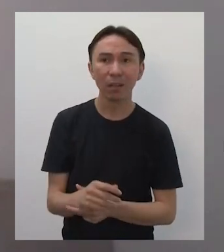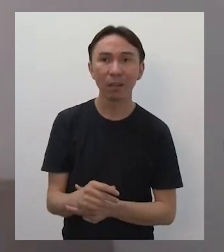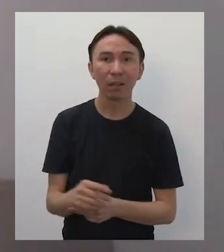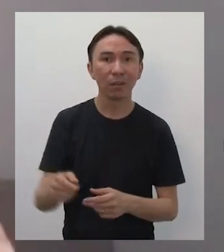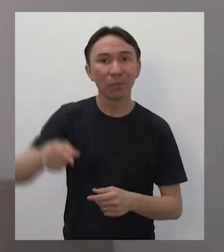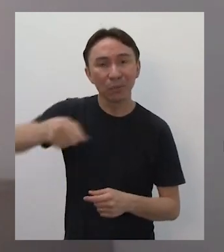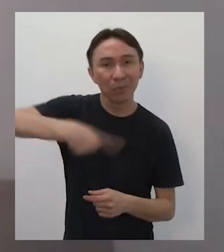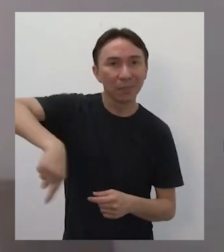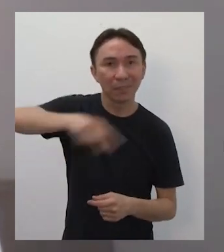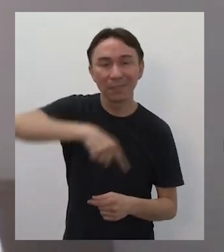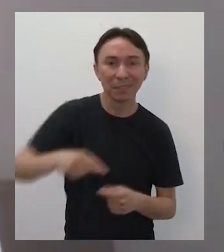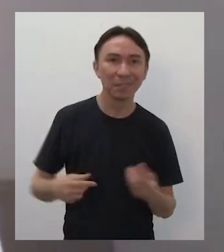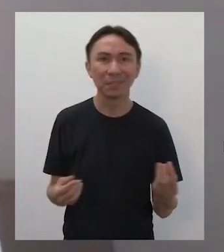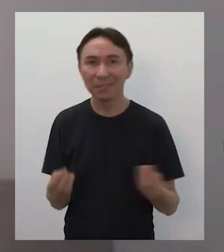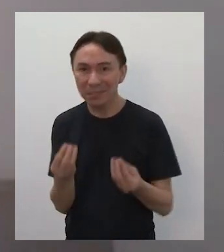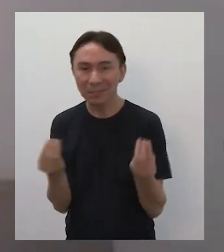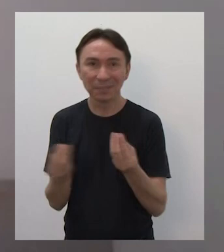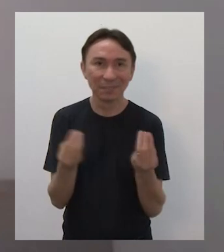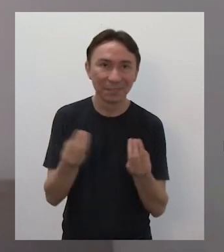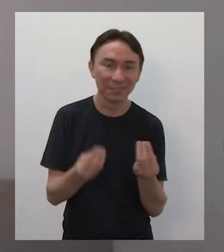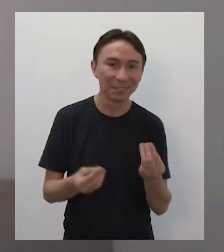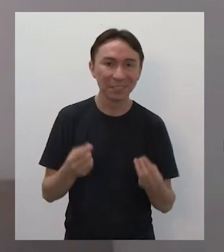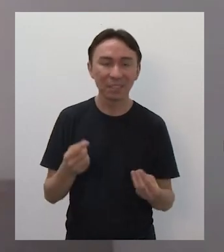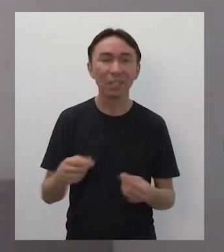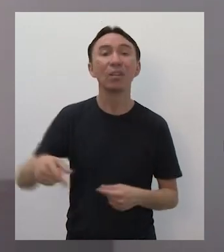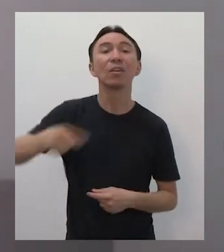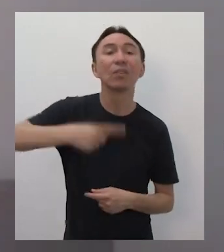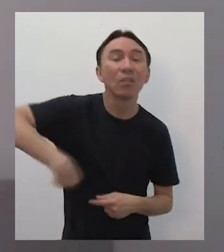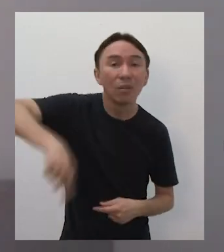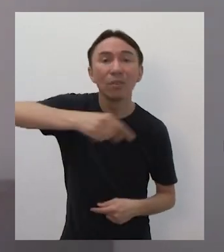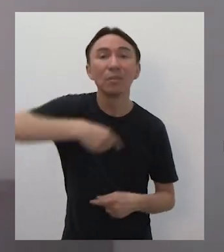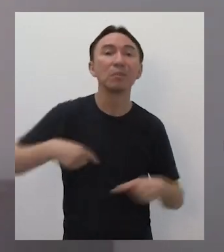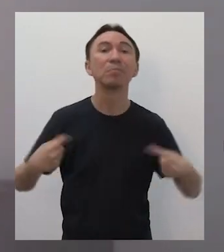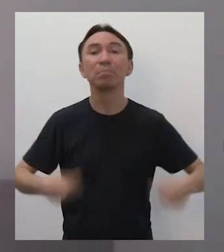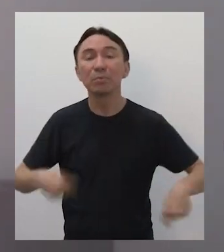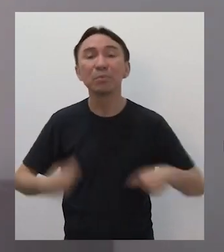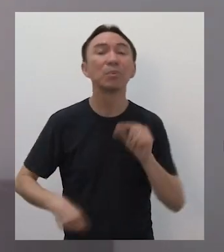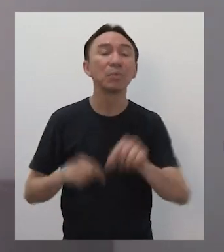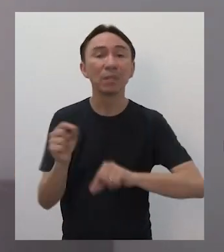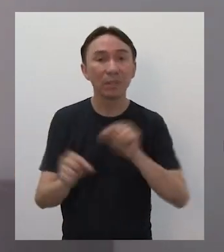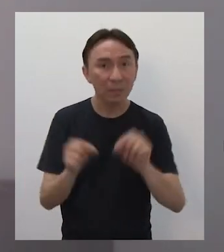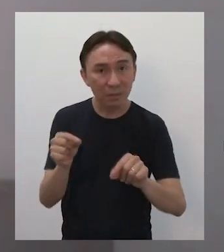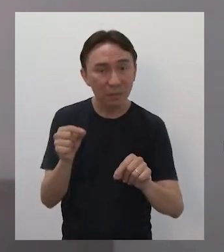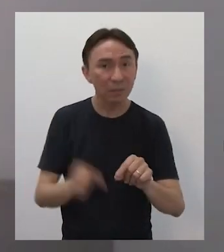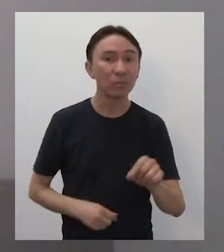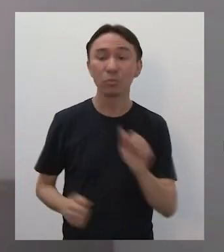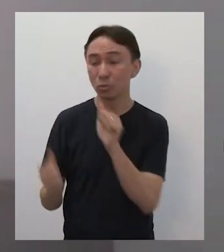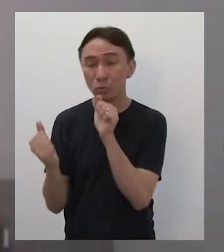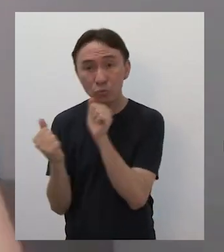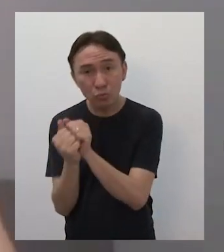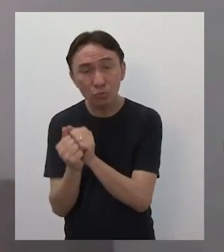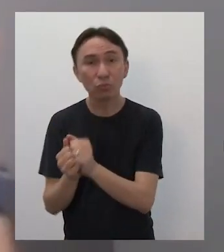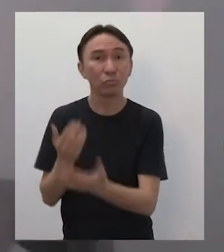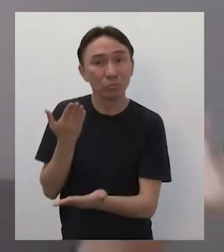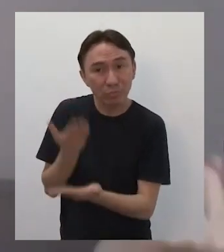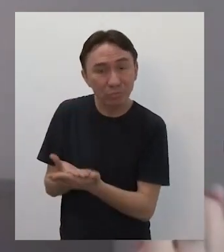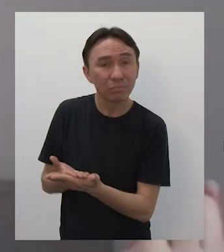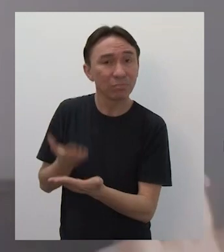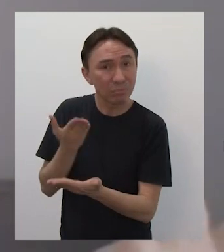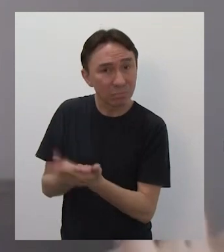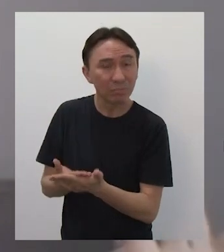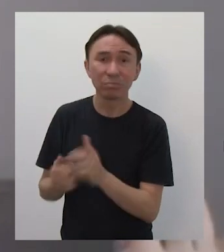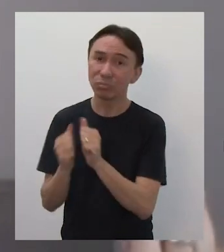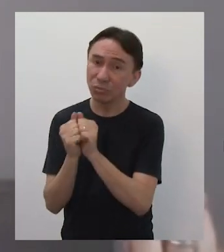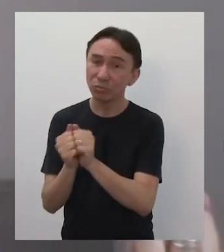fazer? Eles tiveram que pesquisar, eles tiveram que estudar junto, que aprender junto. Teve que lançar a